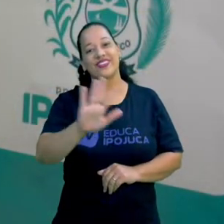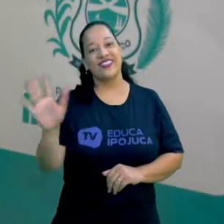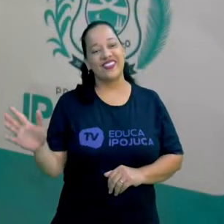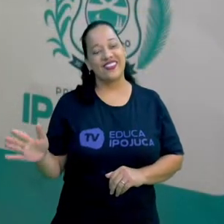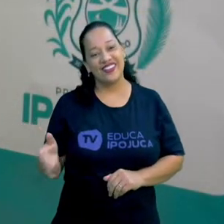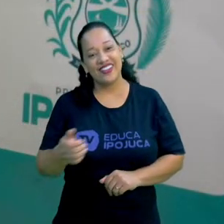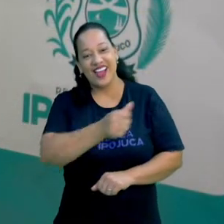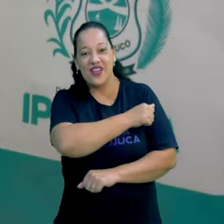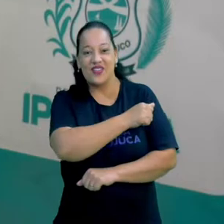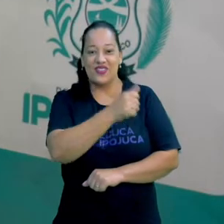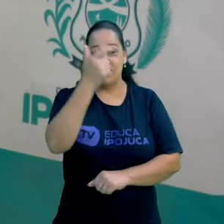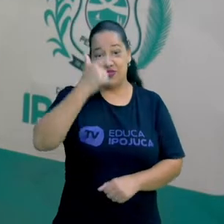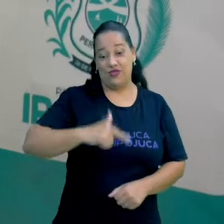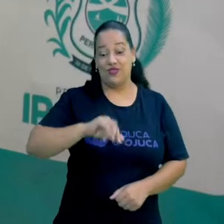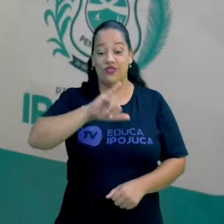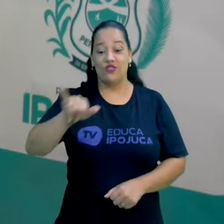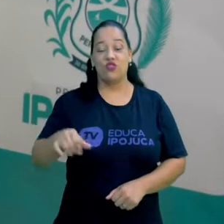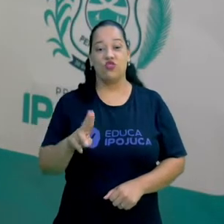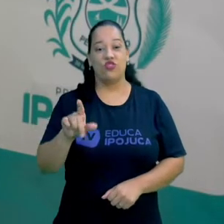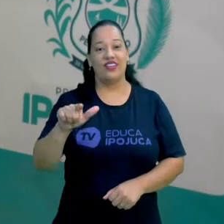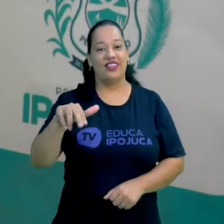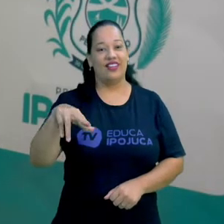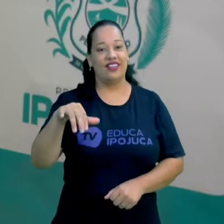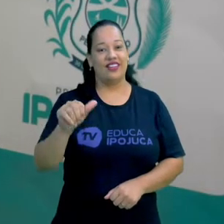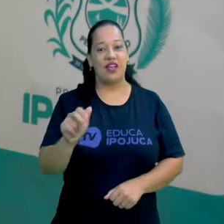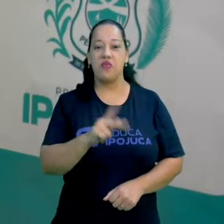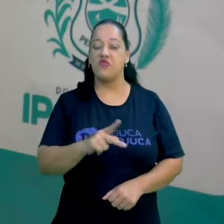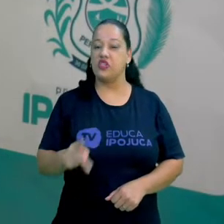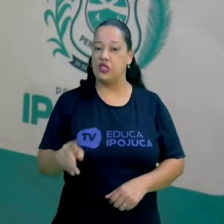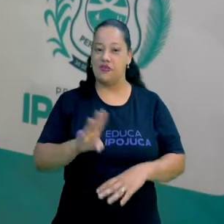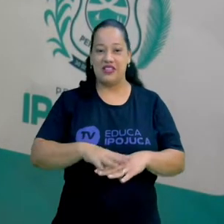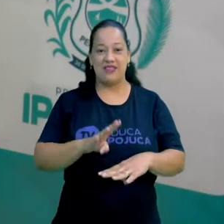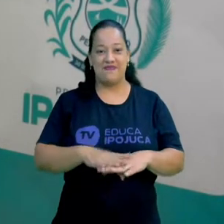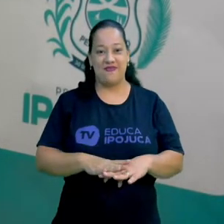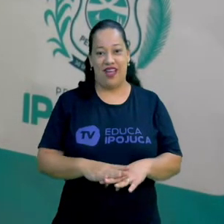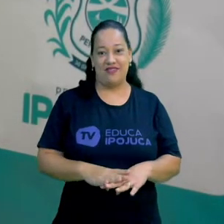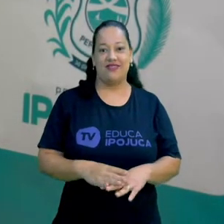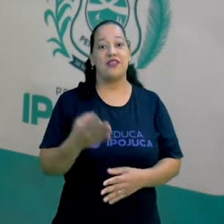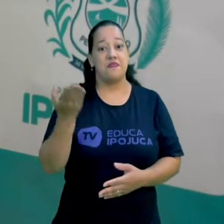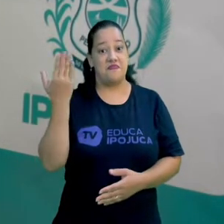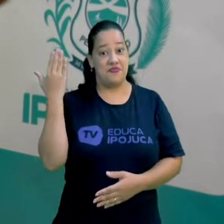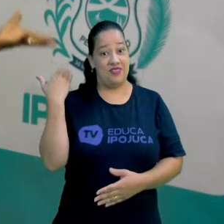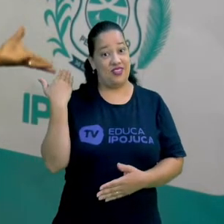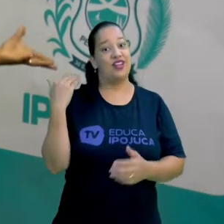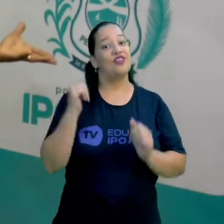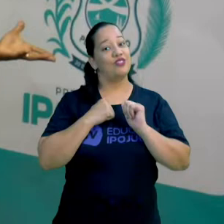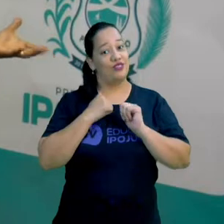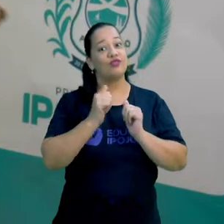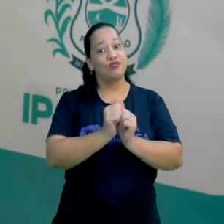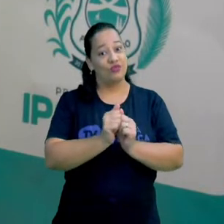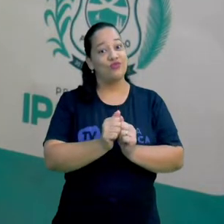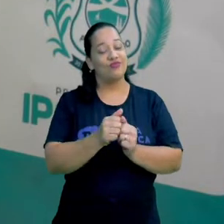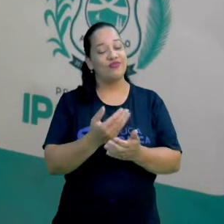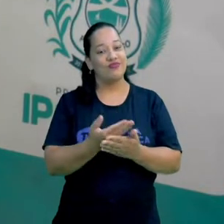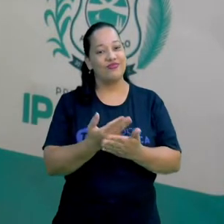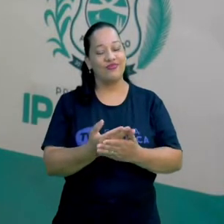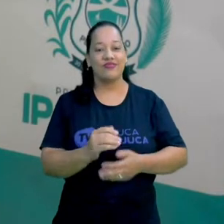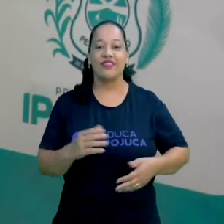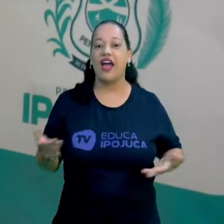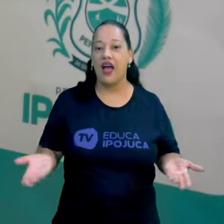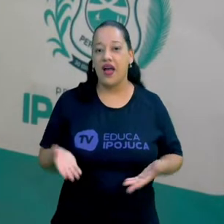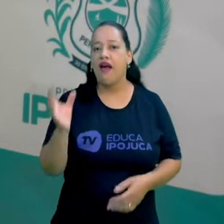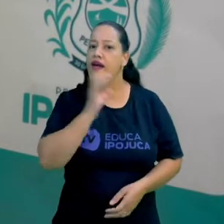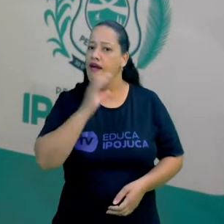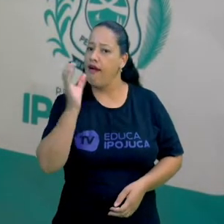Olá, aluno! Sou Juliana Arcanjo, professora de matemática. Estive com vocês nas últimas aulas. Não